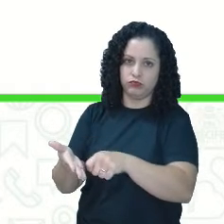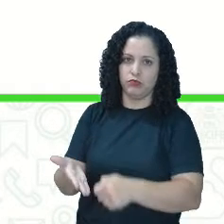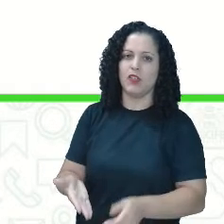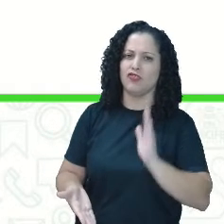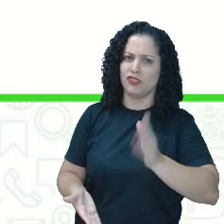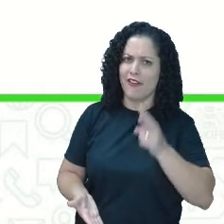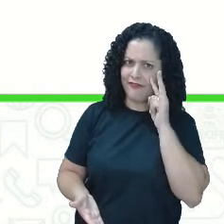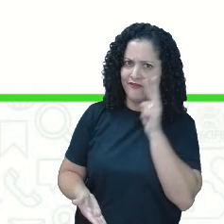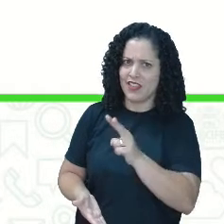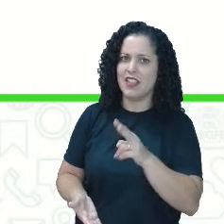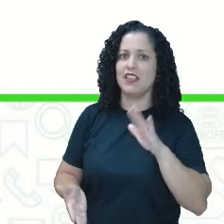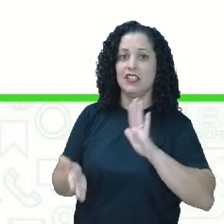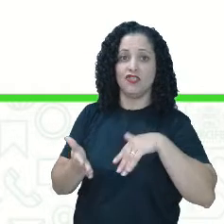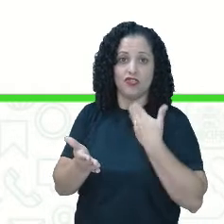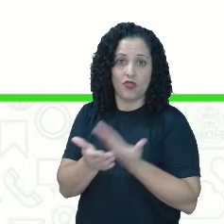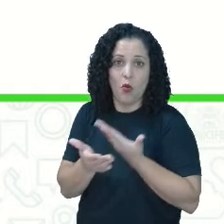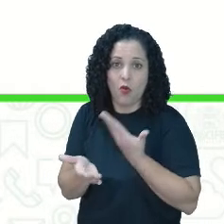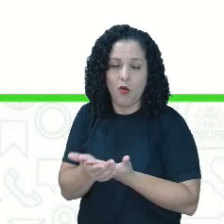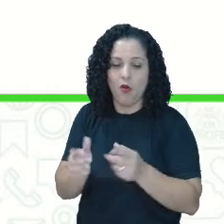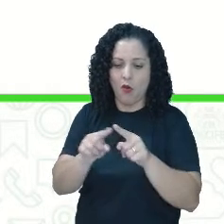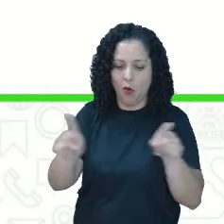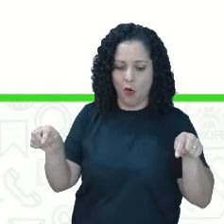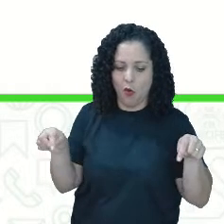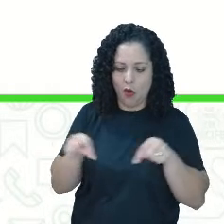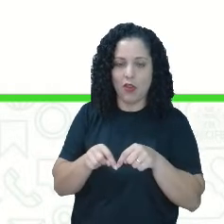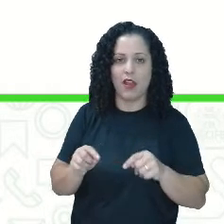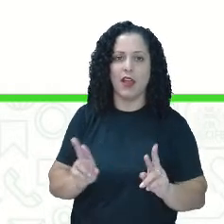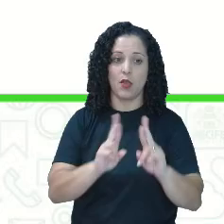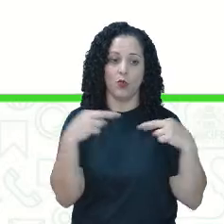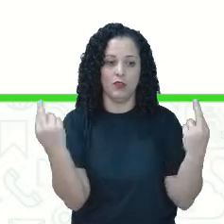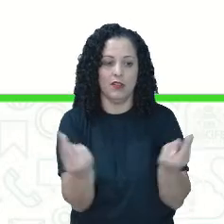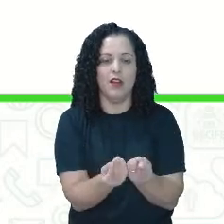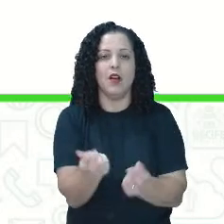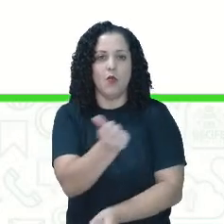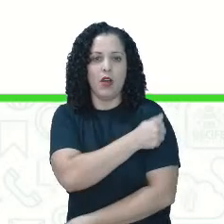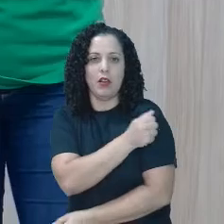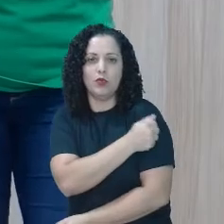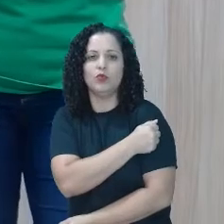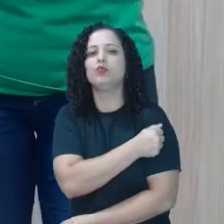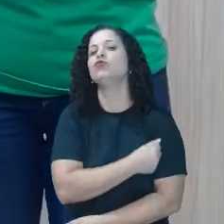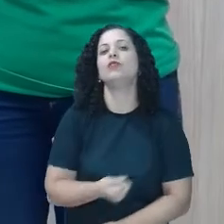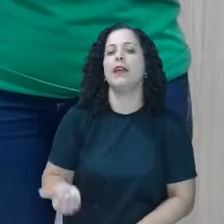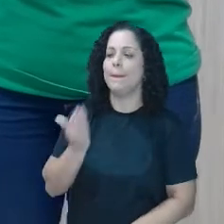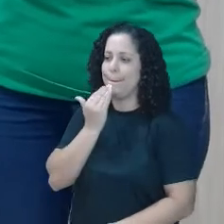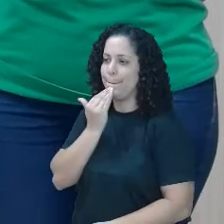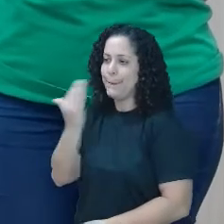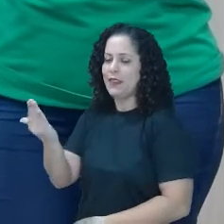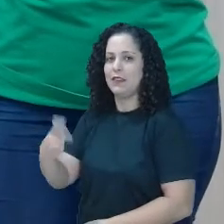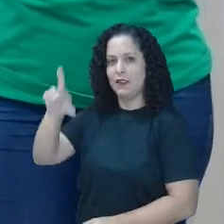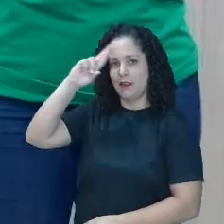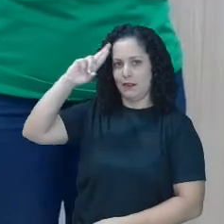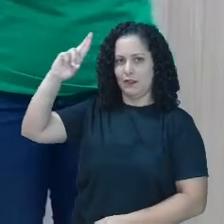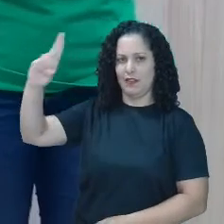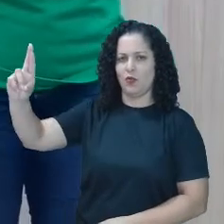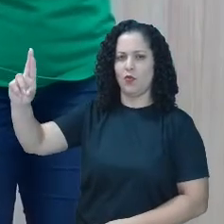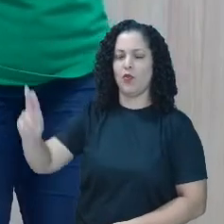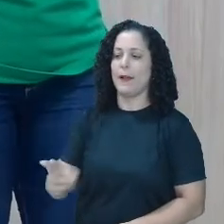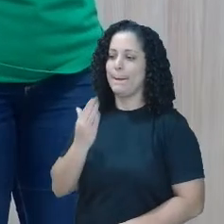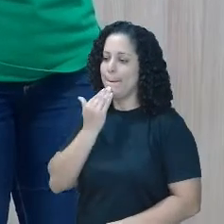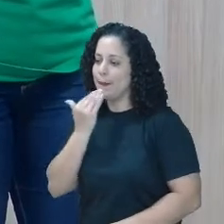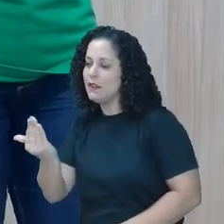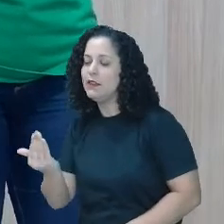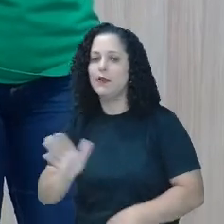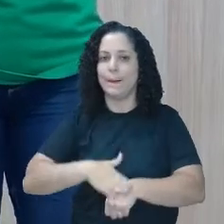vê em escola esses abaixo-assinados? Os alunos se reúnem quando querem alguma coisa da direção, quando querem uma melhoria